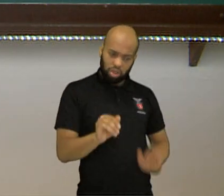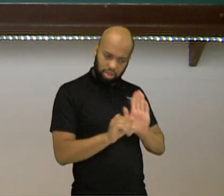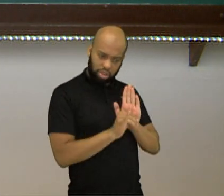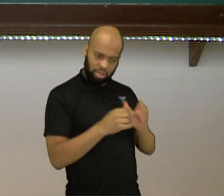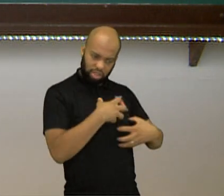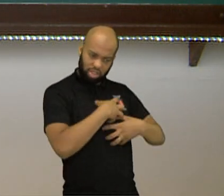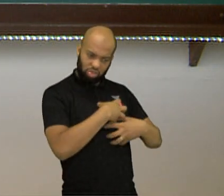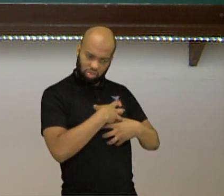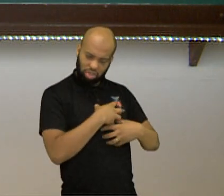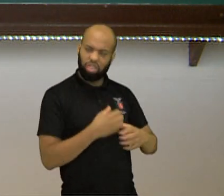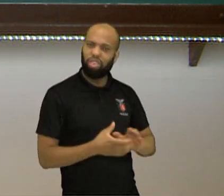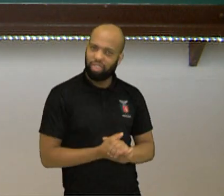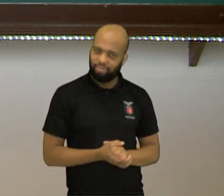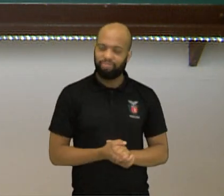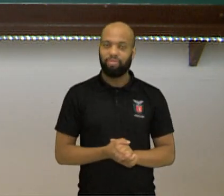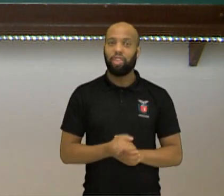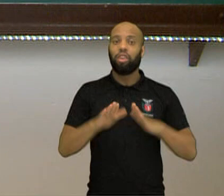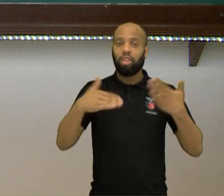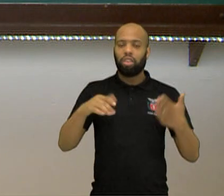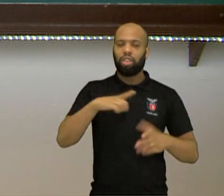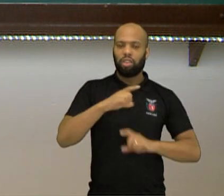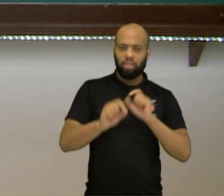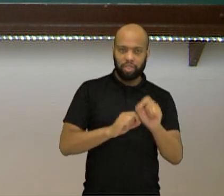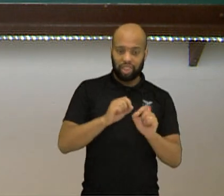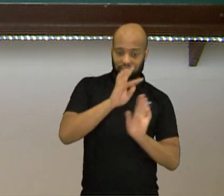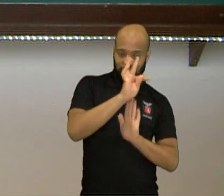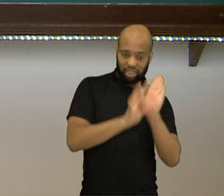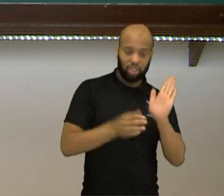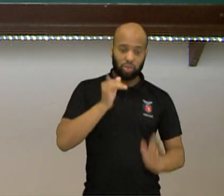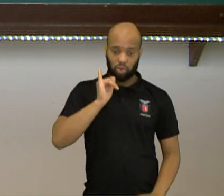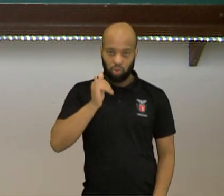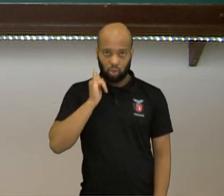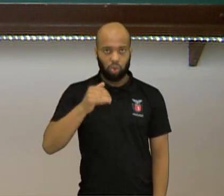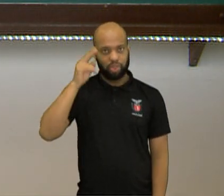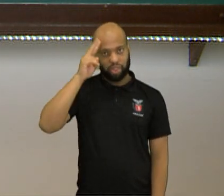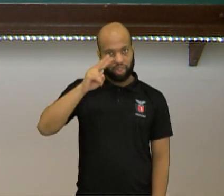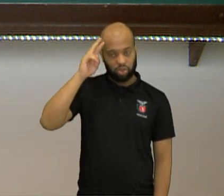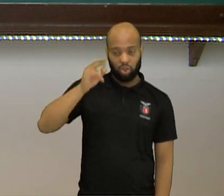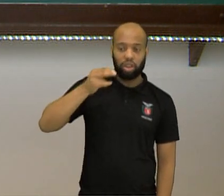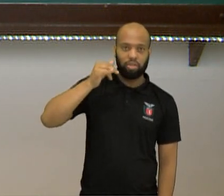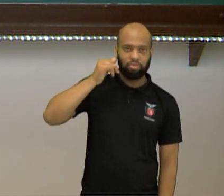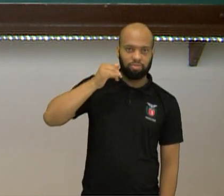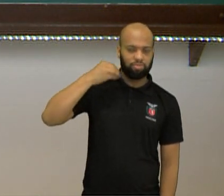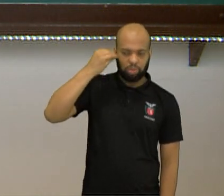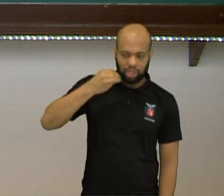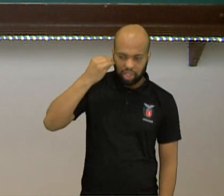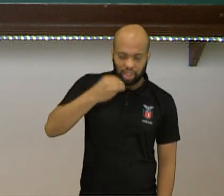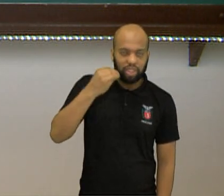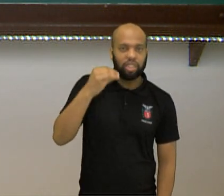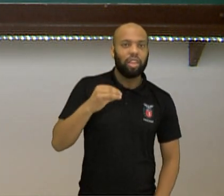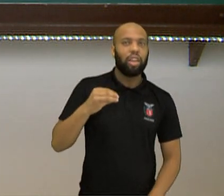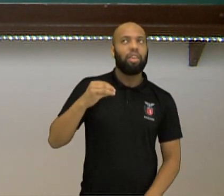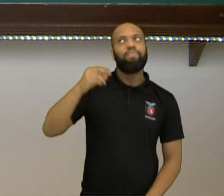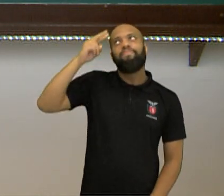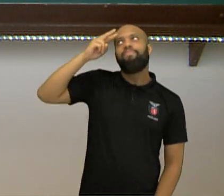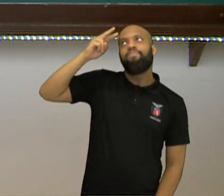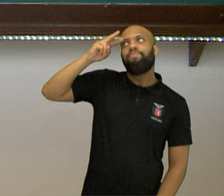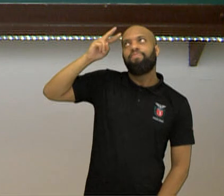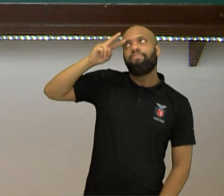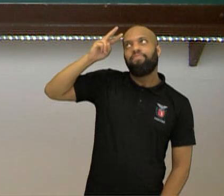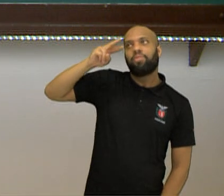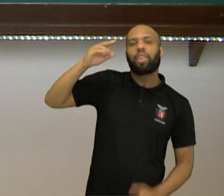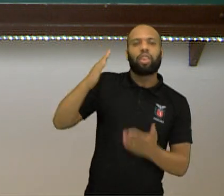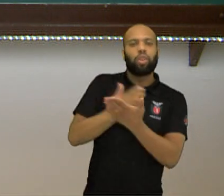aquilo? Então, um relato, por vezes, nos trazem lembranças, né? Nos traz uma lembrança,